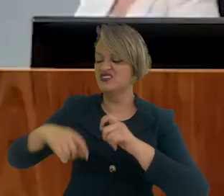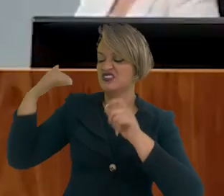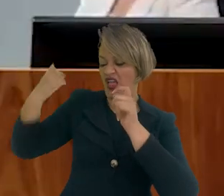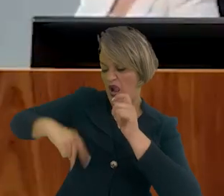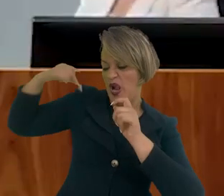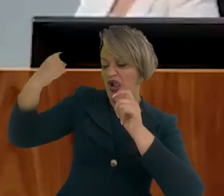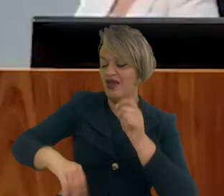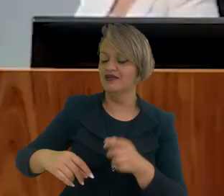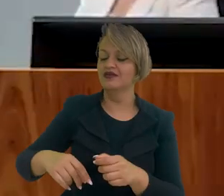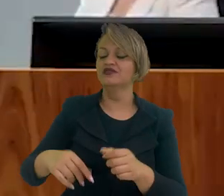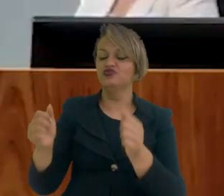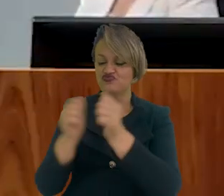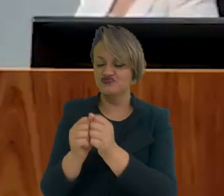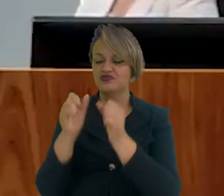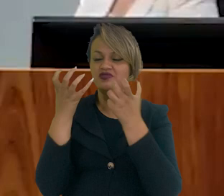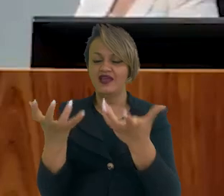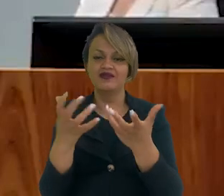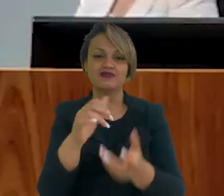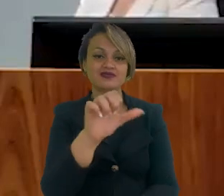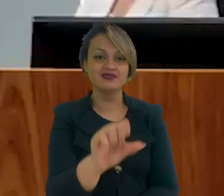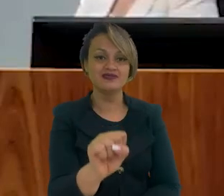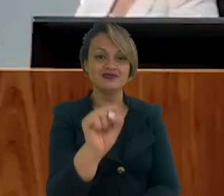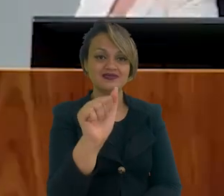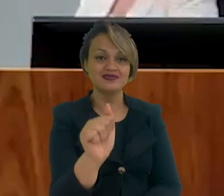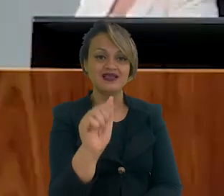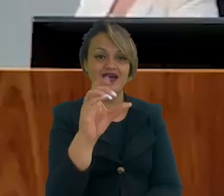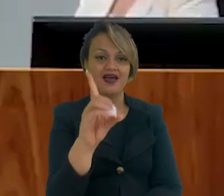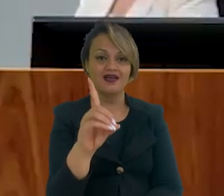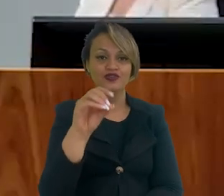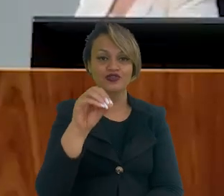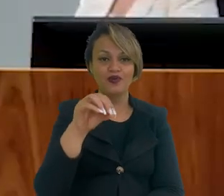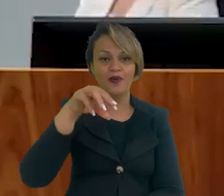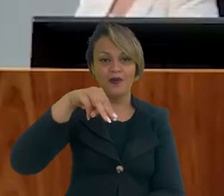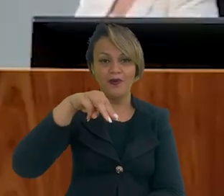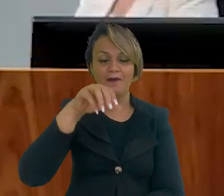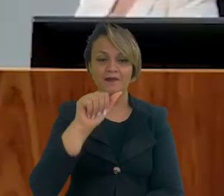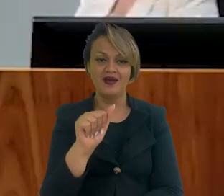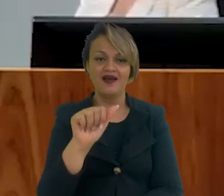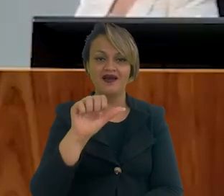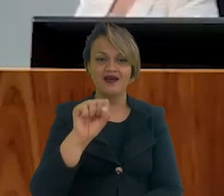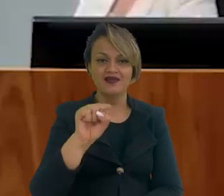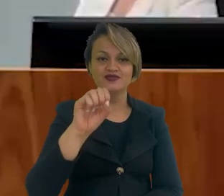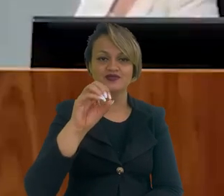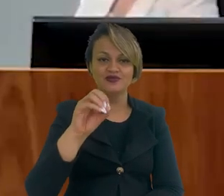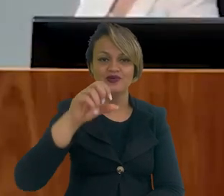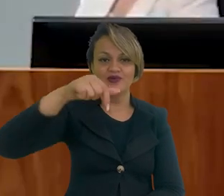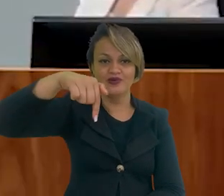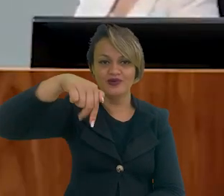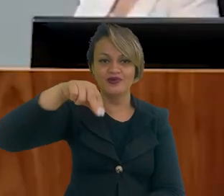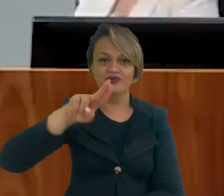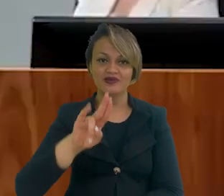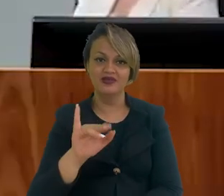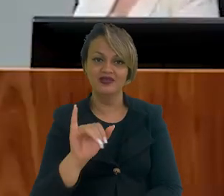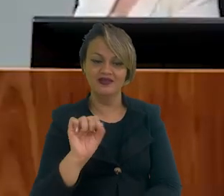Mas por que que você não pode assinar o contrato de sadomasoquismo assim Como assim por que que você não pode assinar